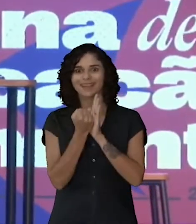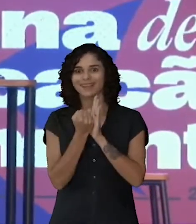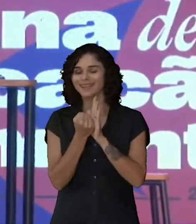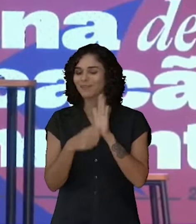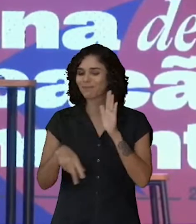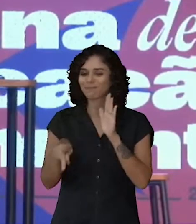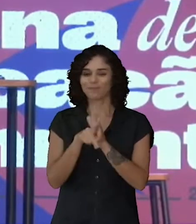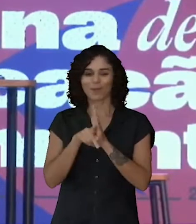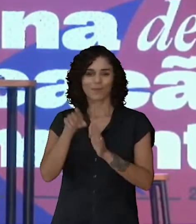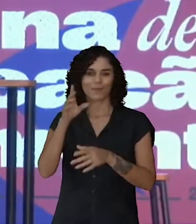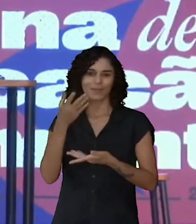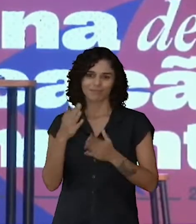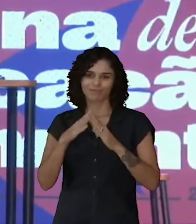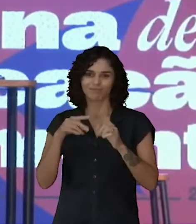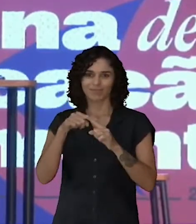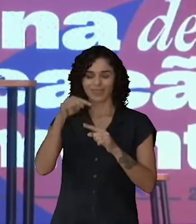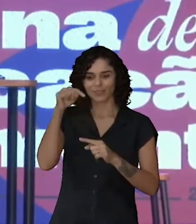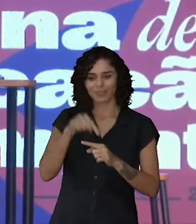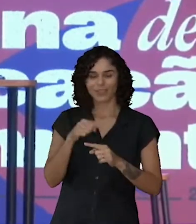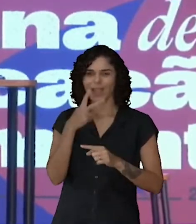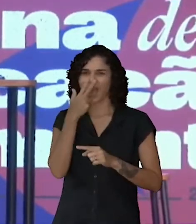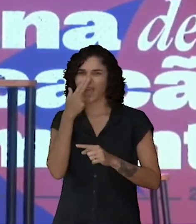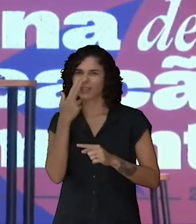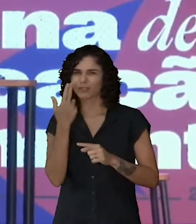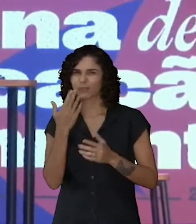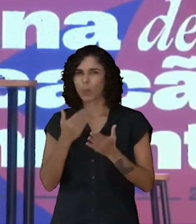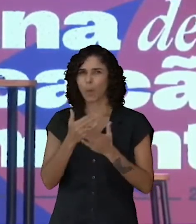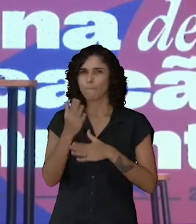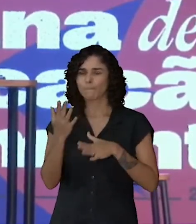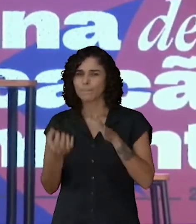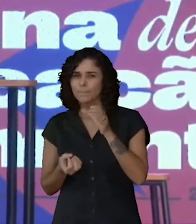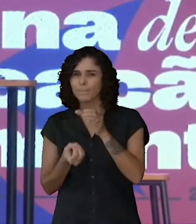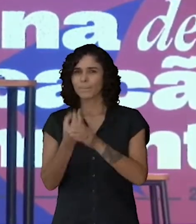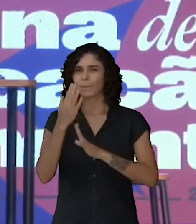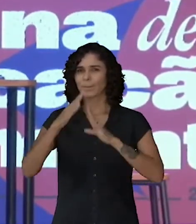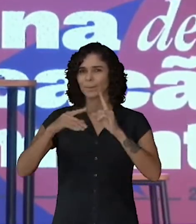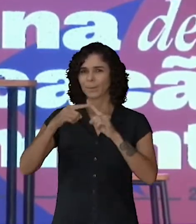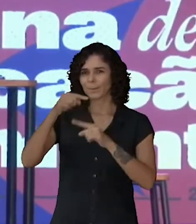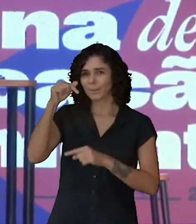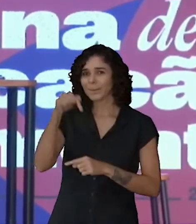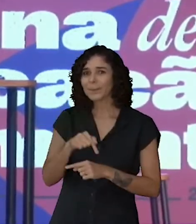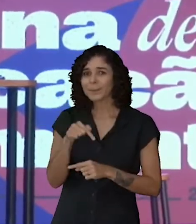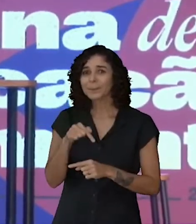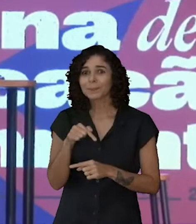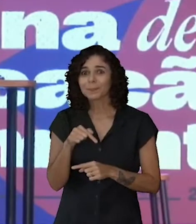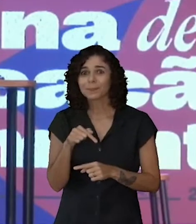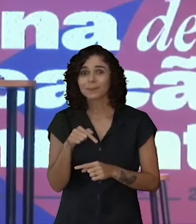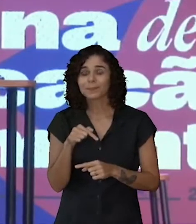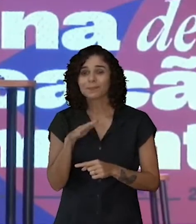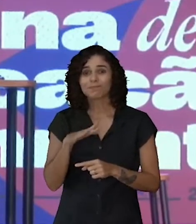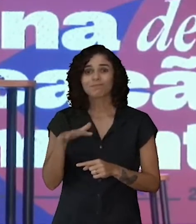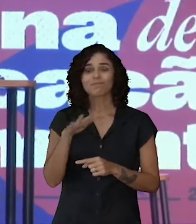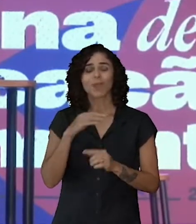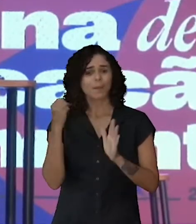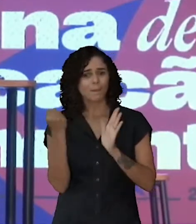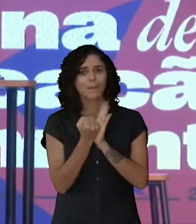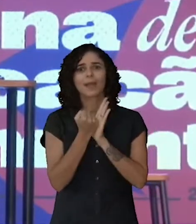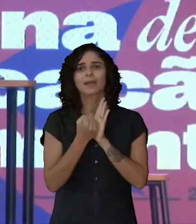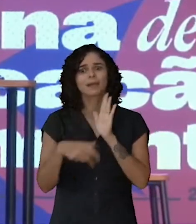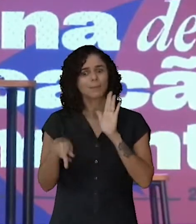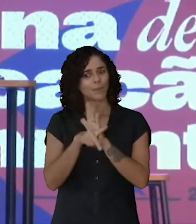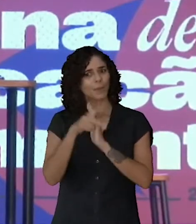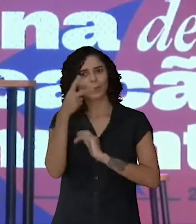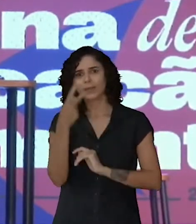desde o nascimento. Eu não posso afirmar. Mas com toda certeza, é uma marca que tem nessa igreja que não tem a